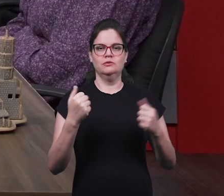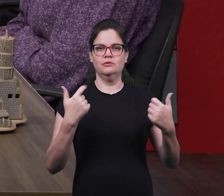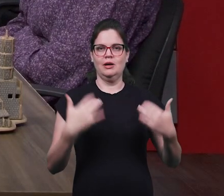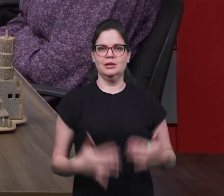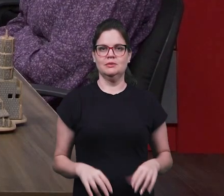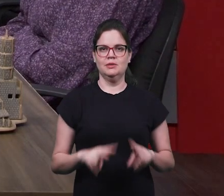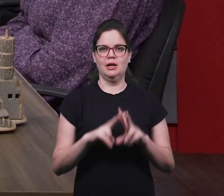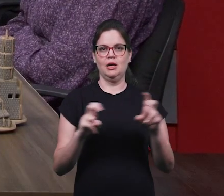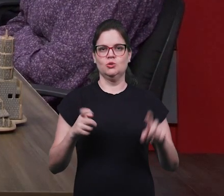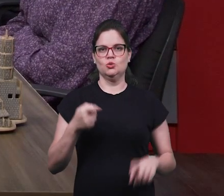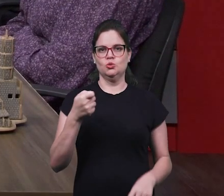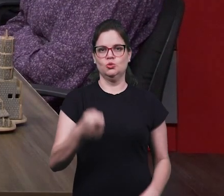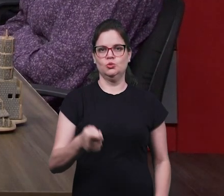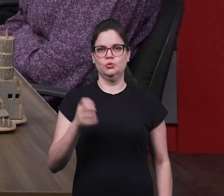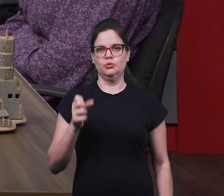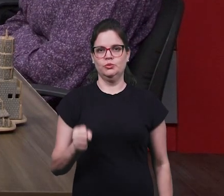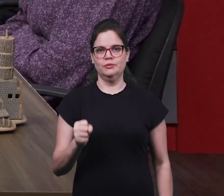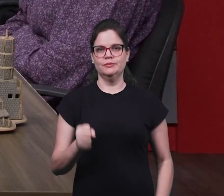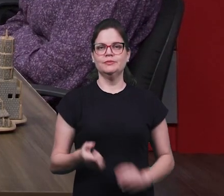sobre o Assuero.